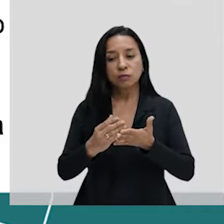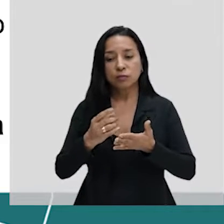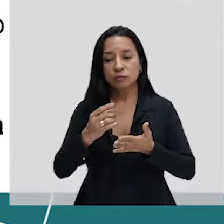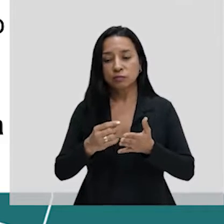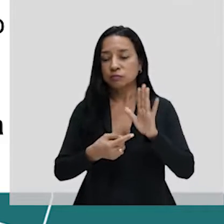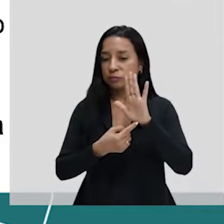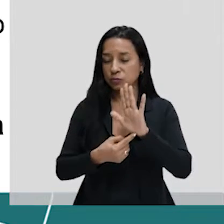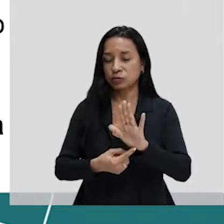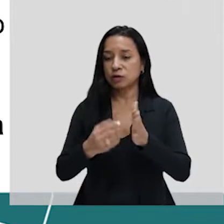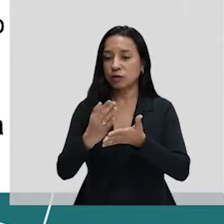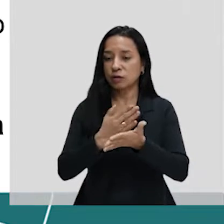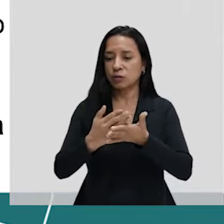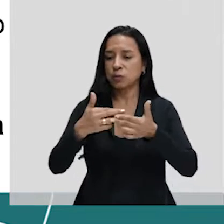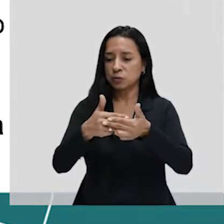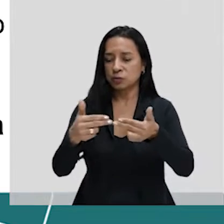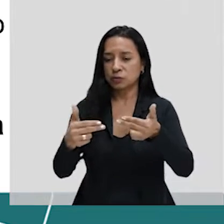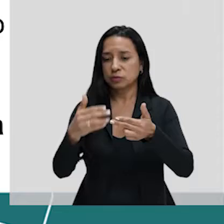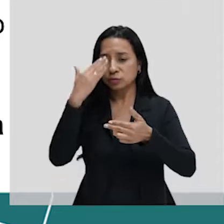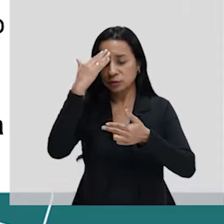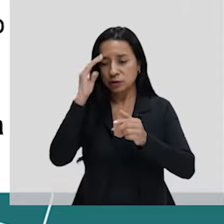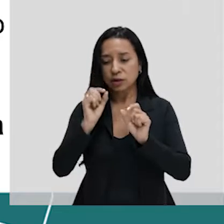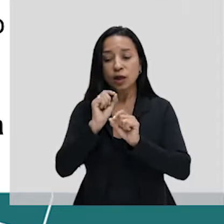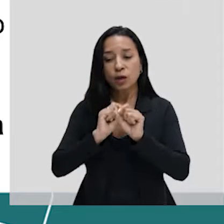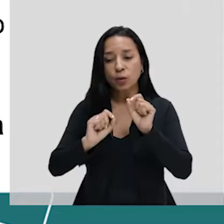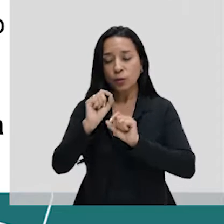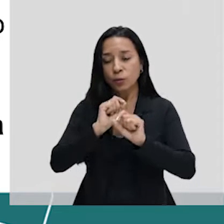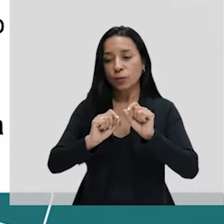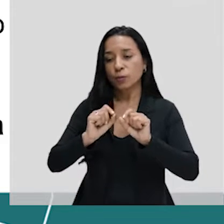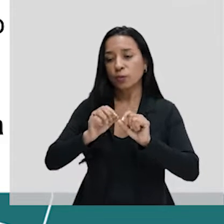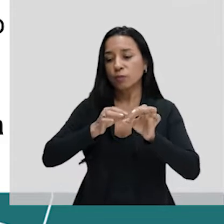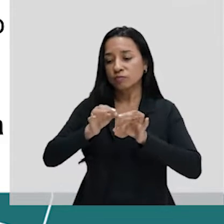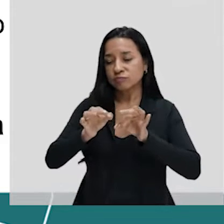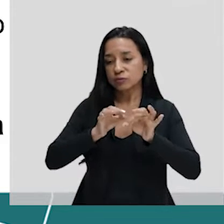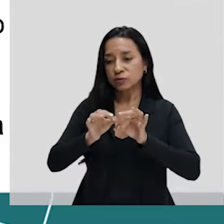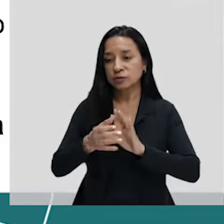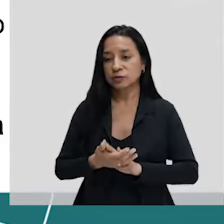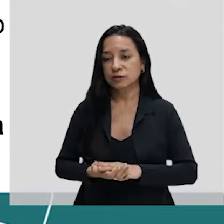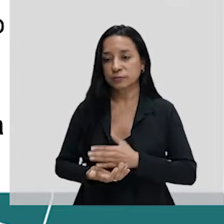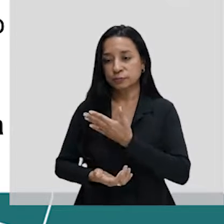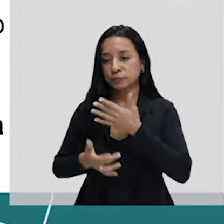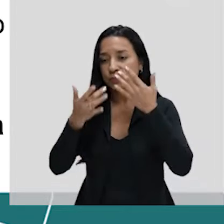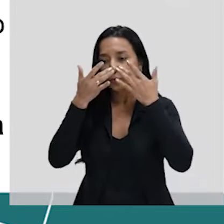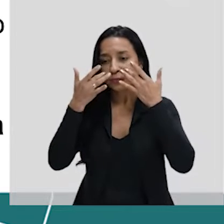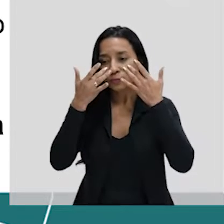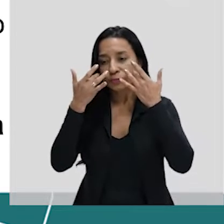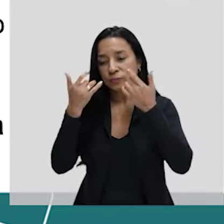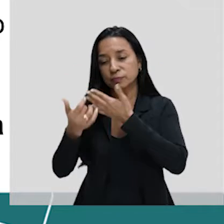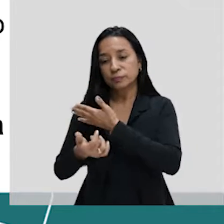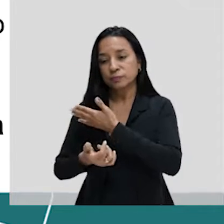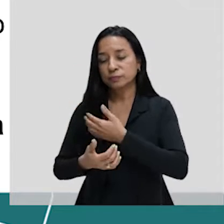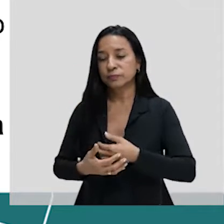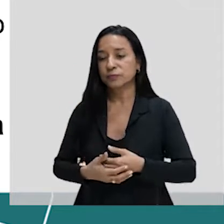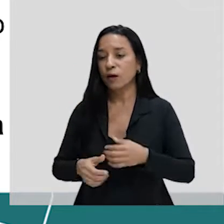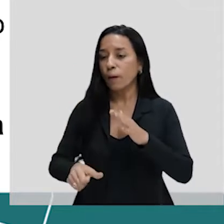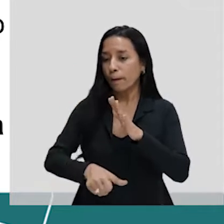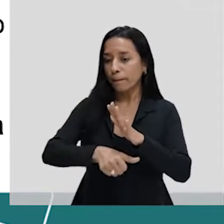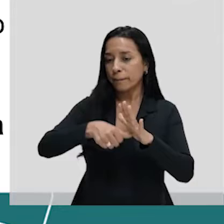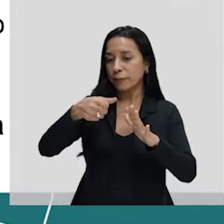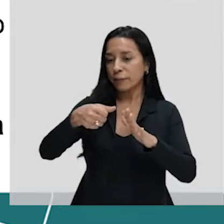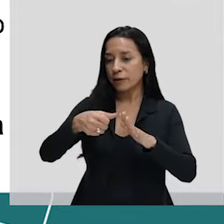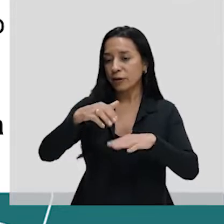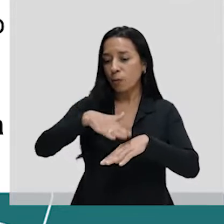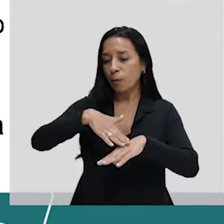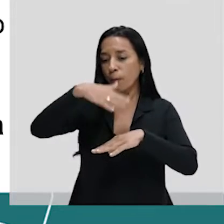entender, né, como é que funciona isso. O Teatro Santa Isabel, em Recife, ele é o primeiro e o mais